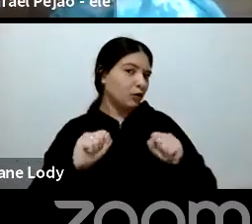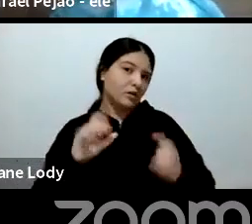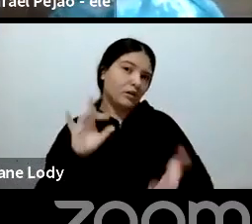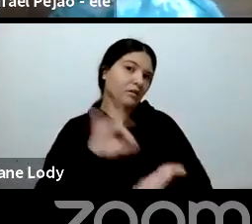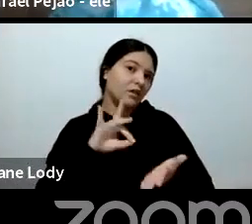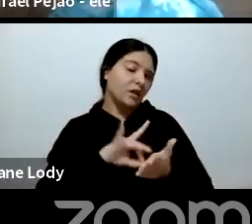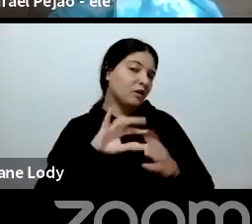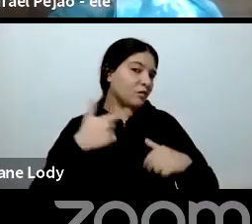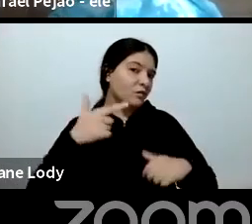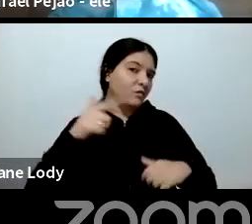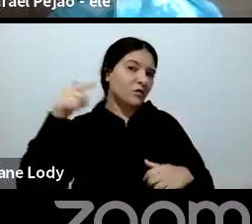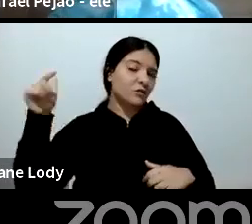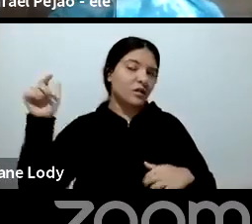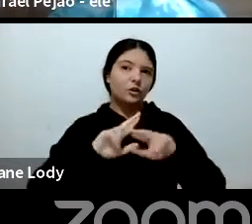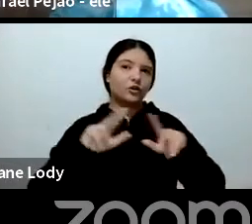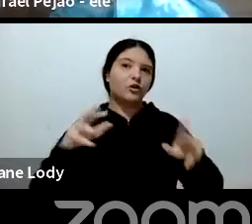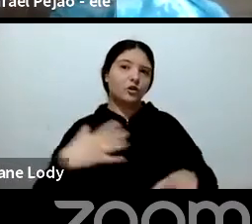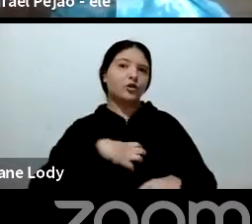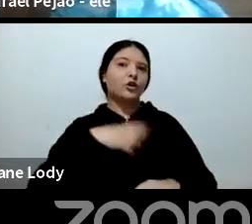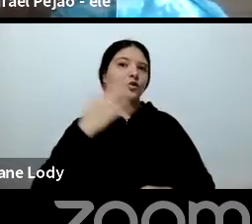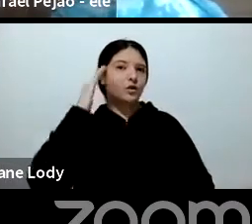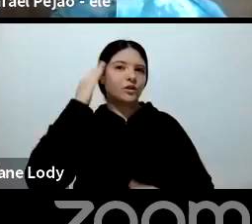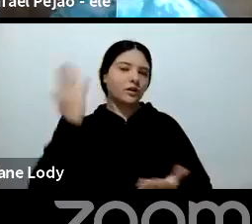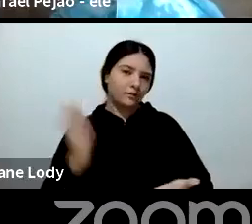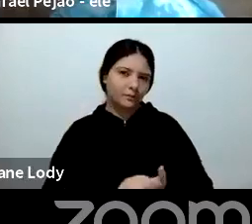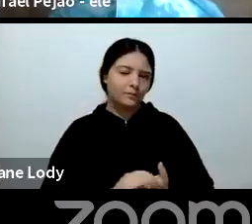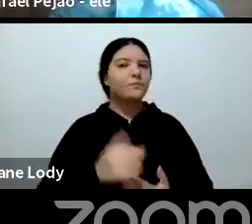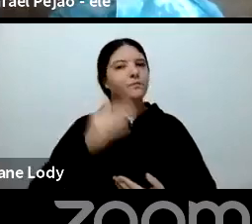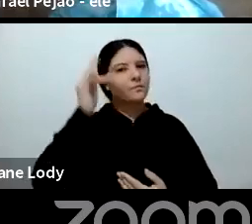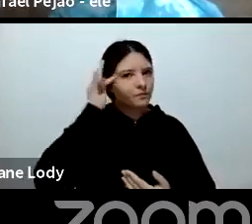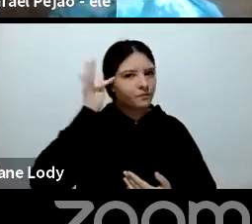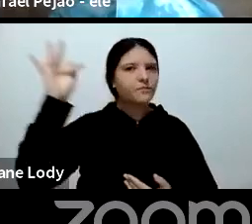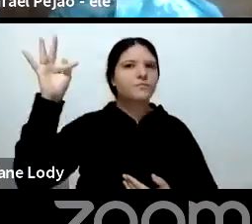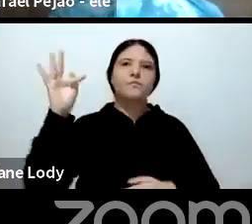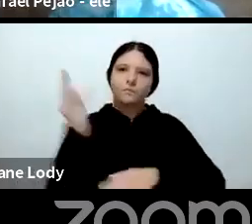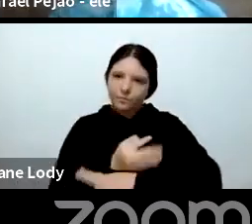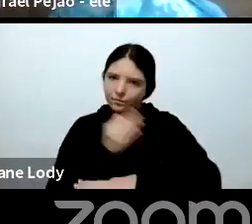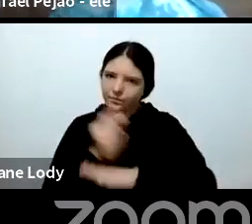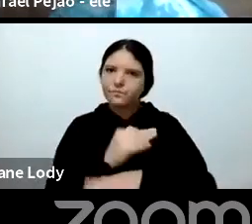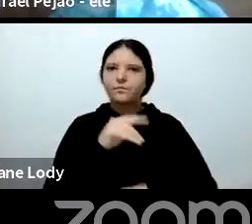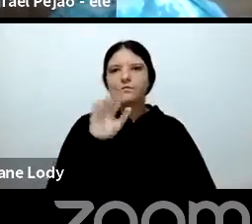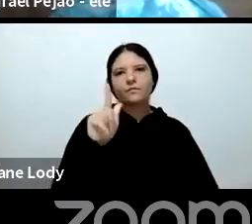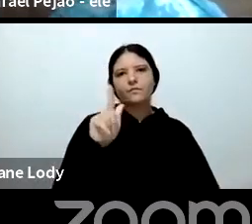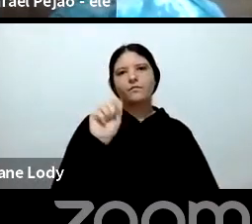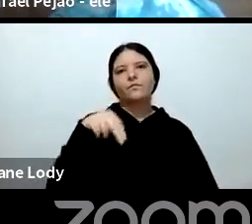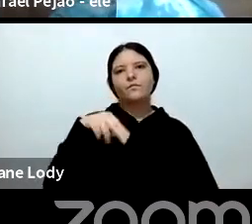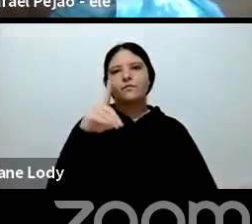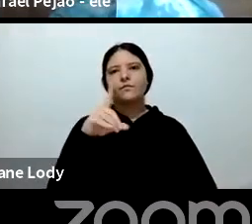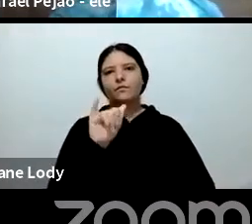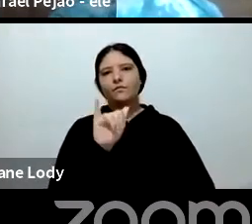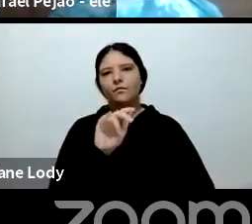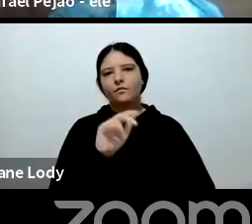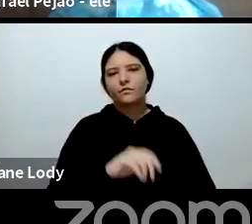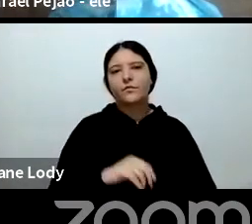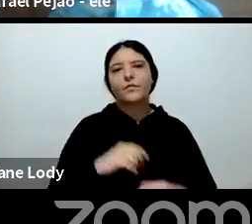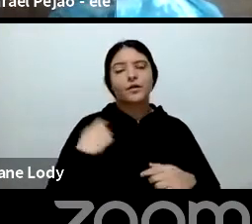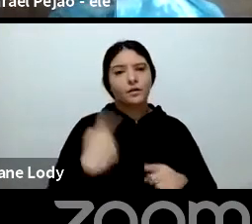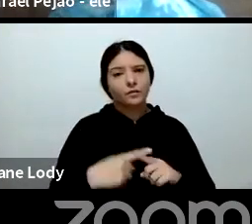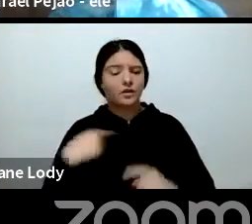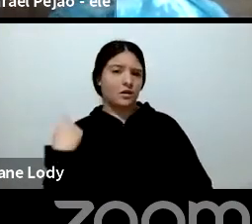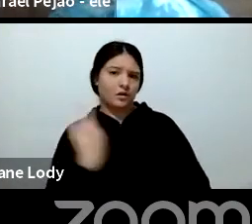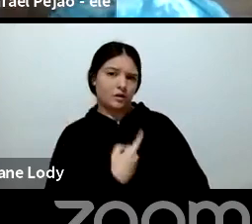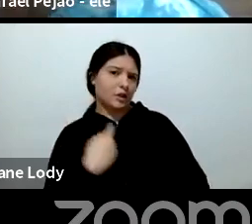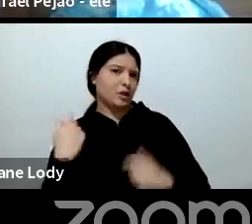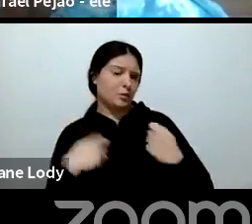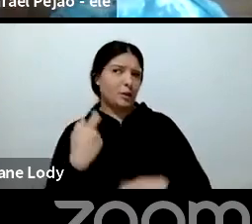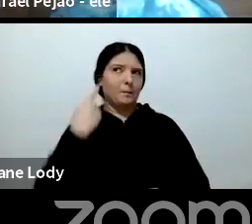né? Então, essa que tem muito a ver com a própria filosofia da tolerância do Gandhi, né? Ou seja, a gente não precisa necessariamente pensar